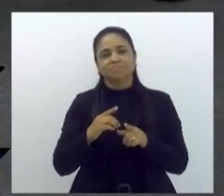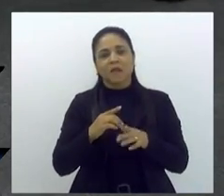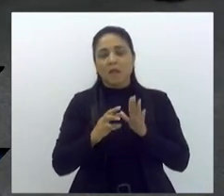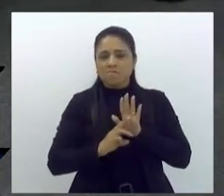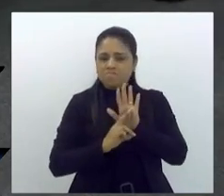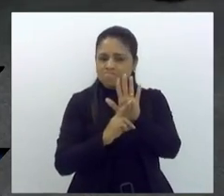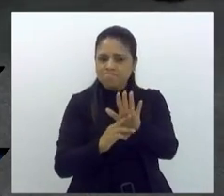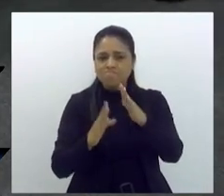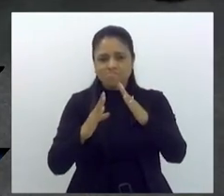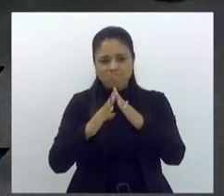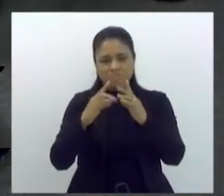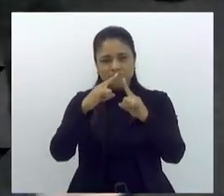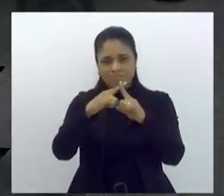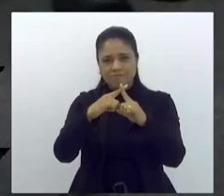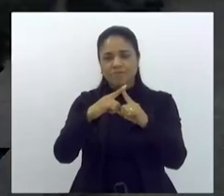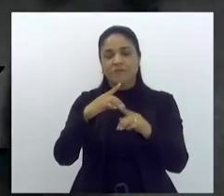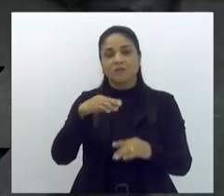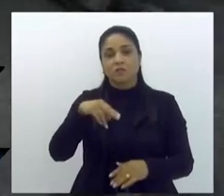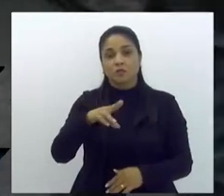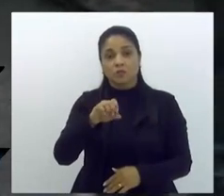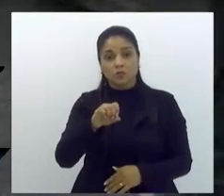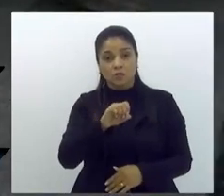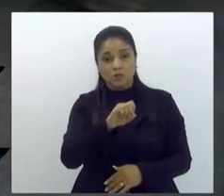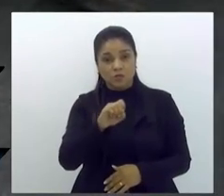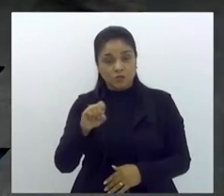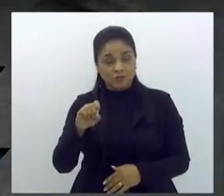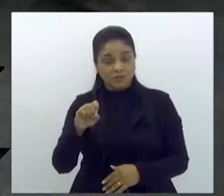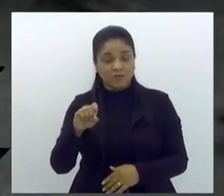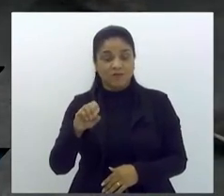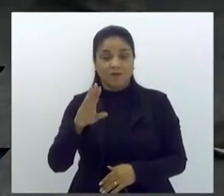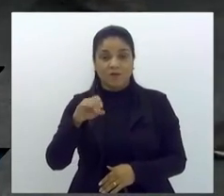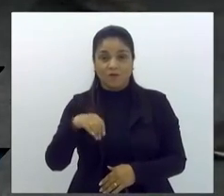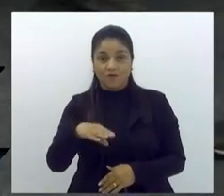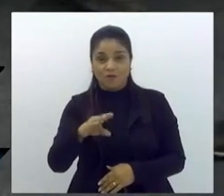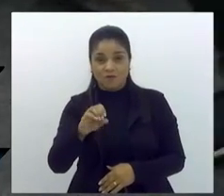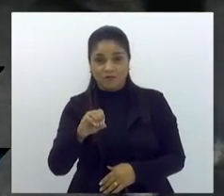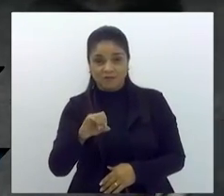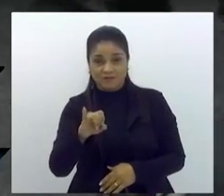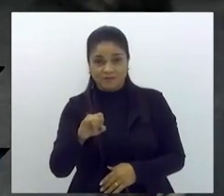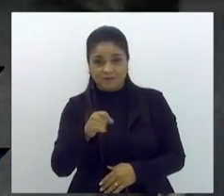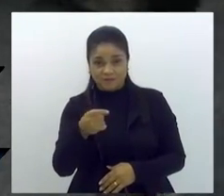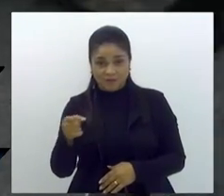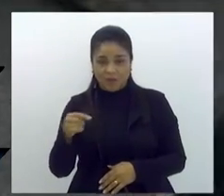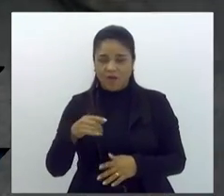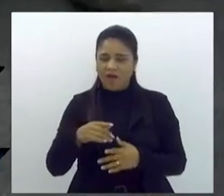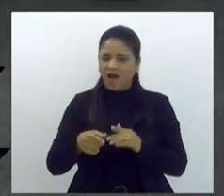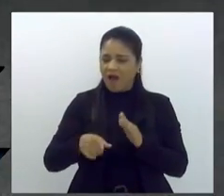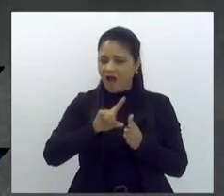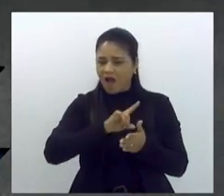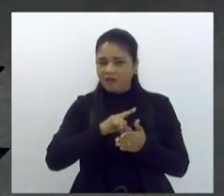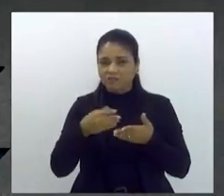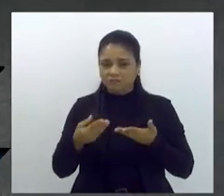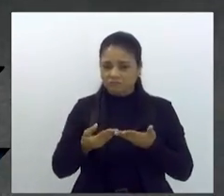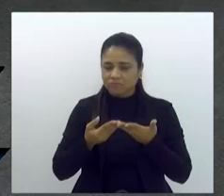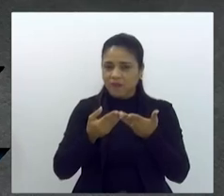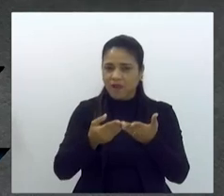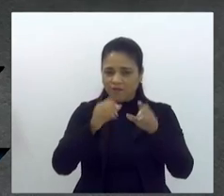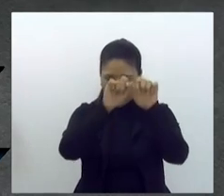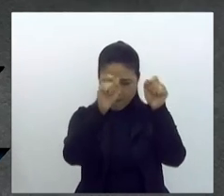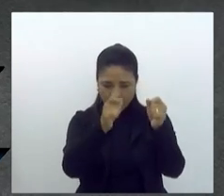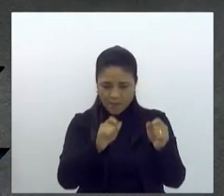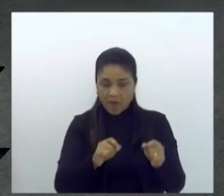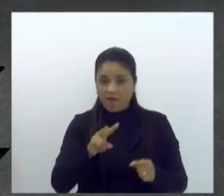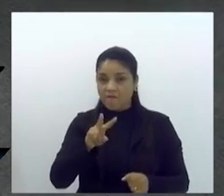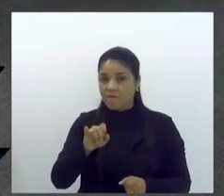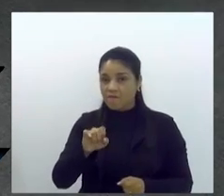a igreja matriz de Nossa Senhora da Conceição e Resende quando foi antes de ser levado a Vila Deputado Márcio Gualberto tinha o nome